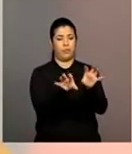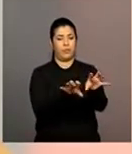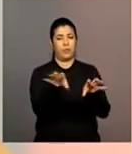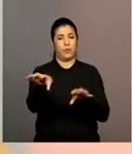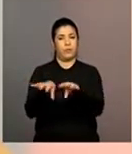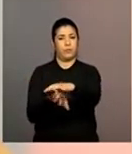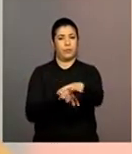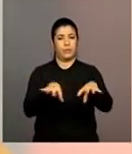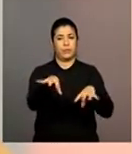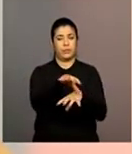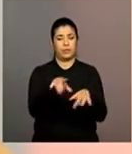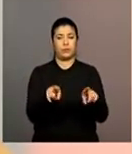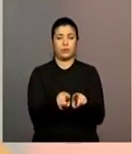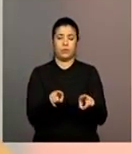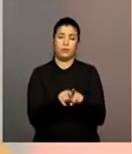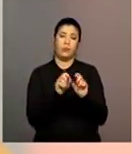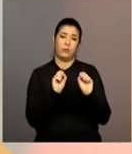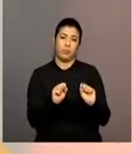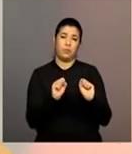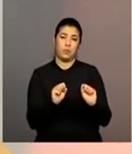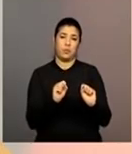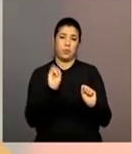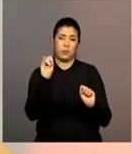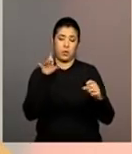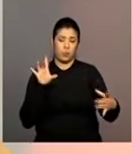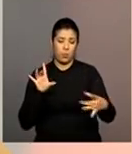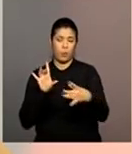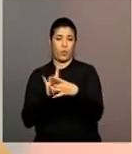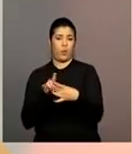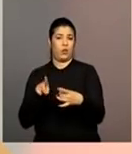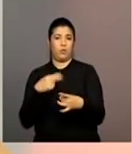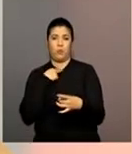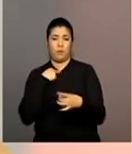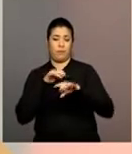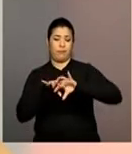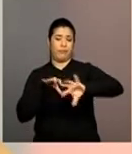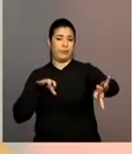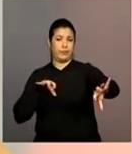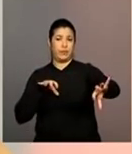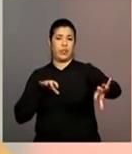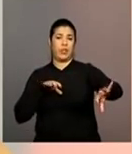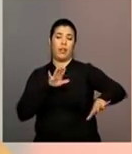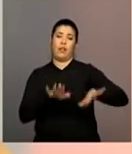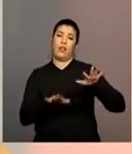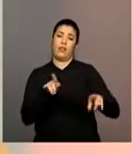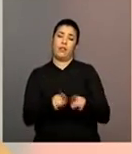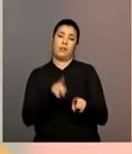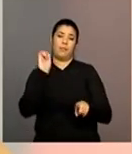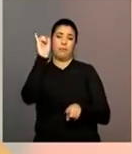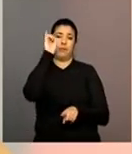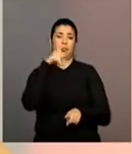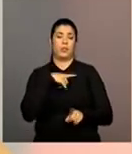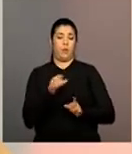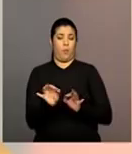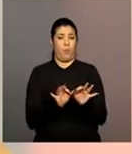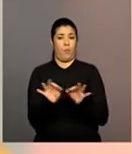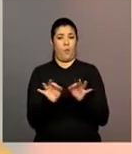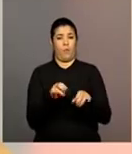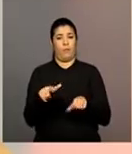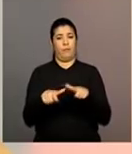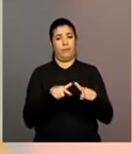é Lúcia é que muitas vezes o plano de trabalho é serve